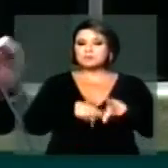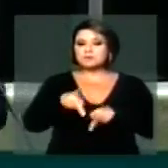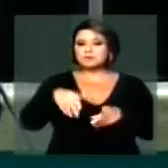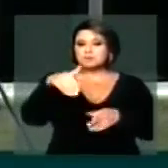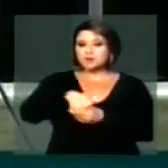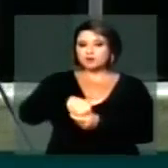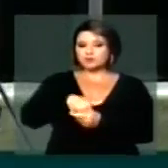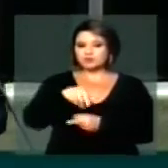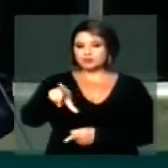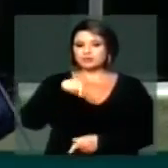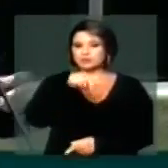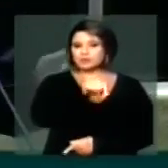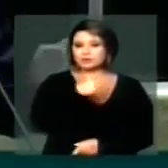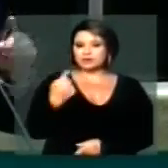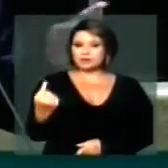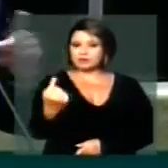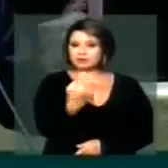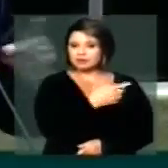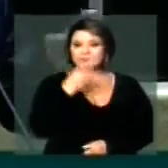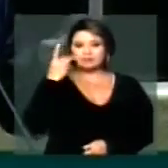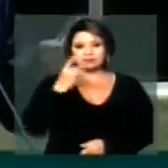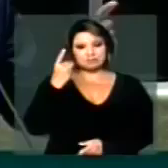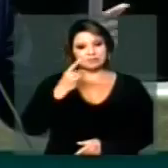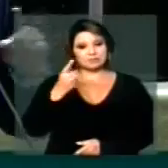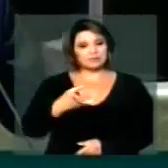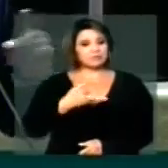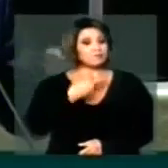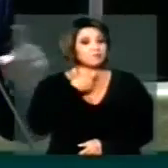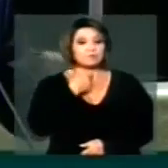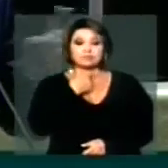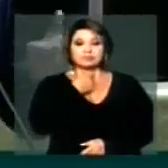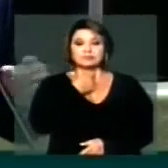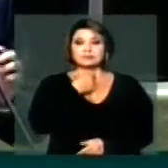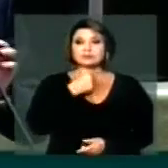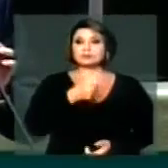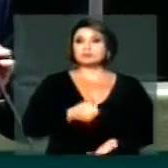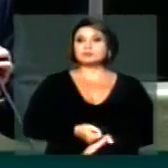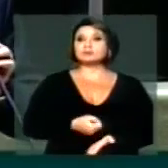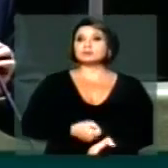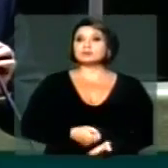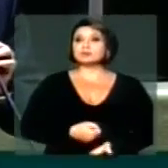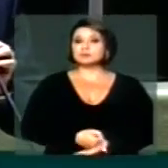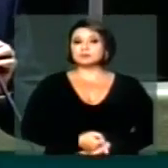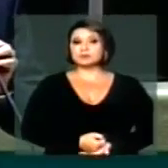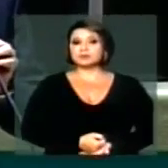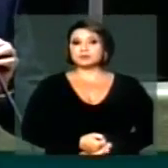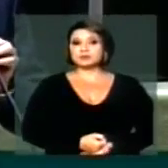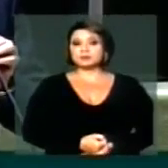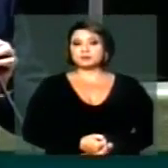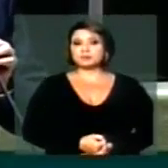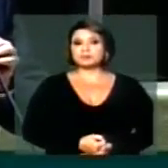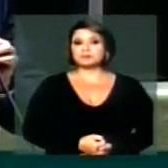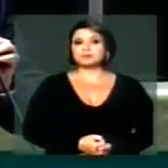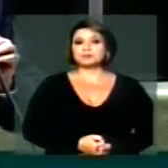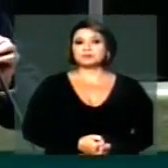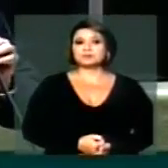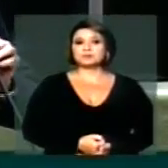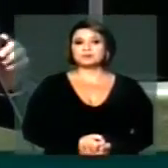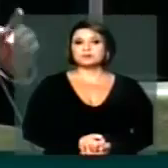Neste sentido, aqui não pode e não vai se estabelecer de maneira